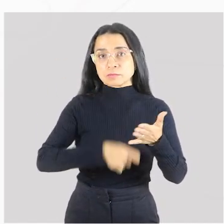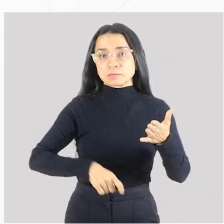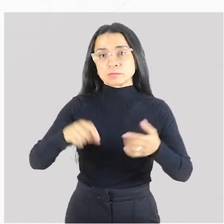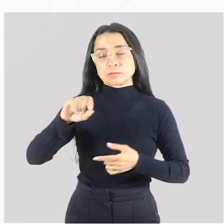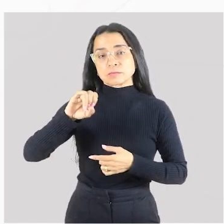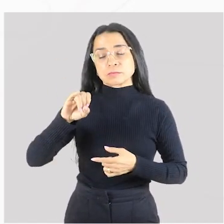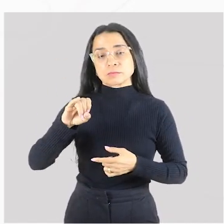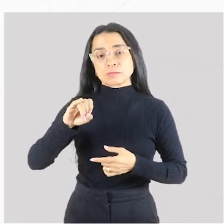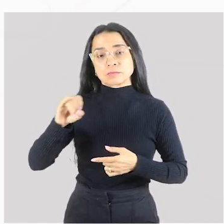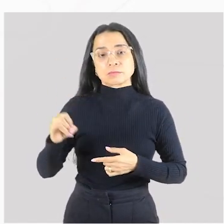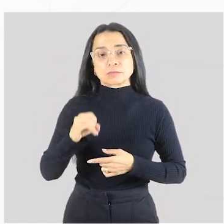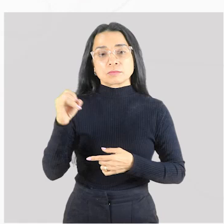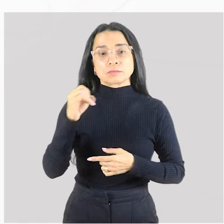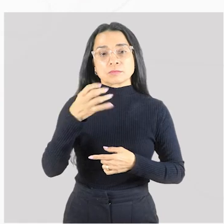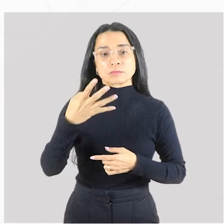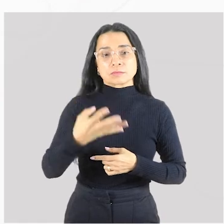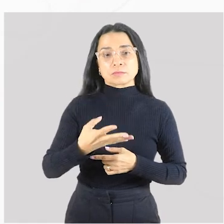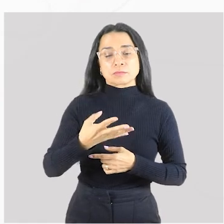de 4%